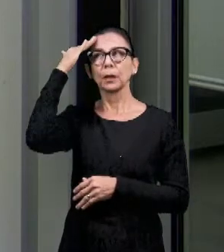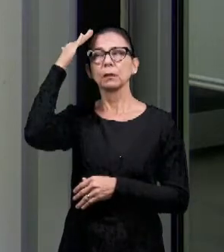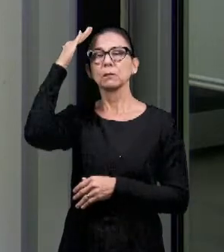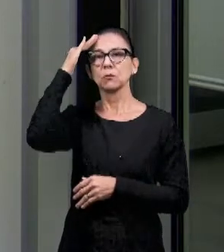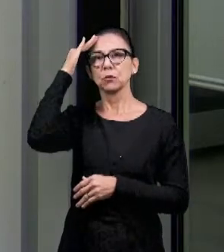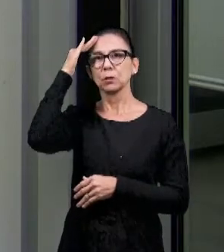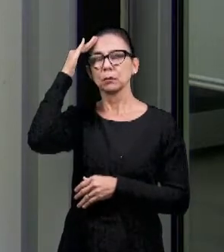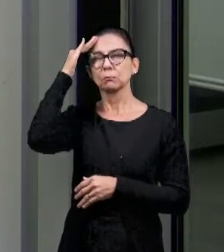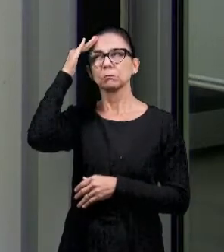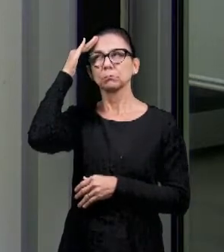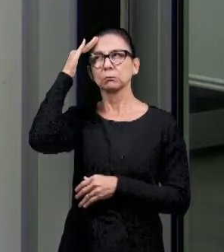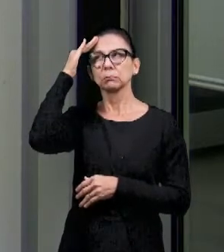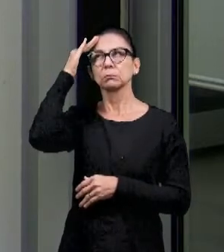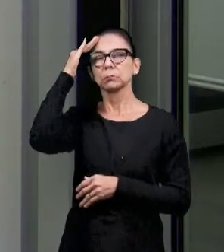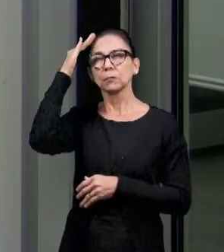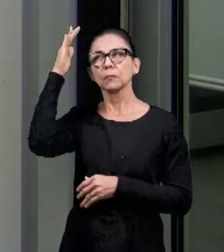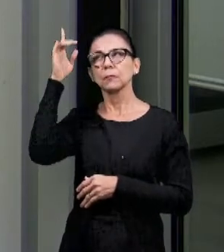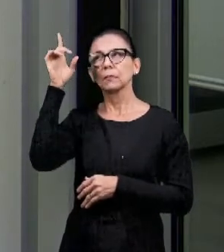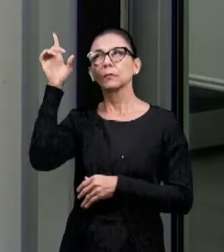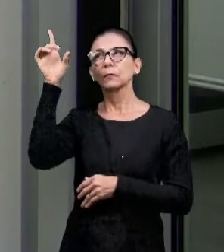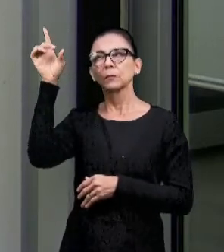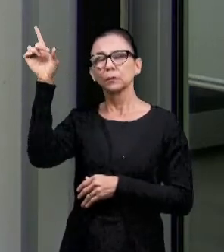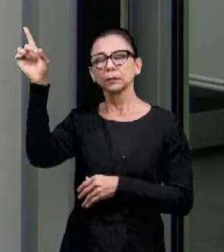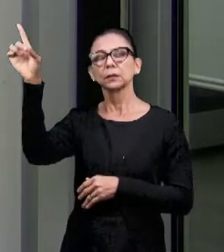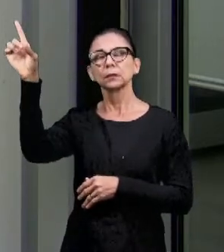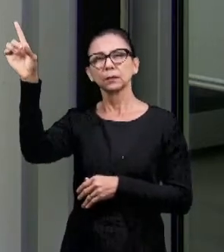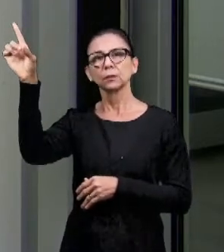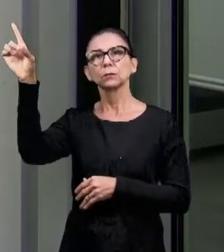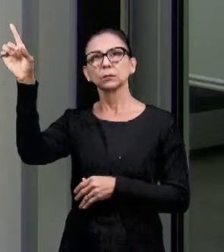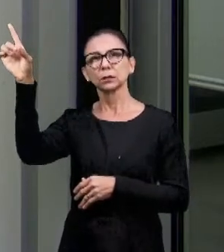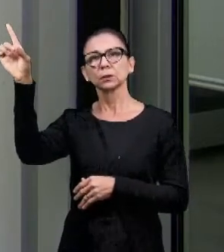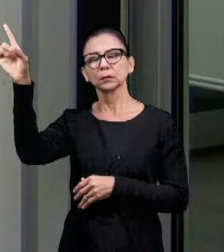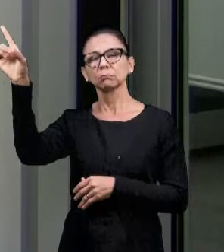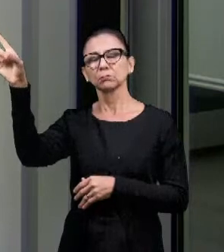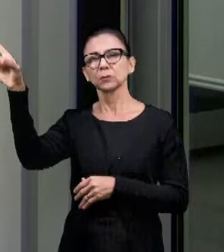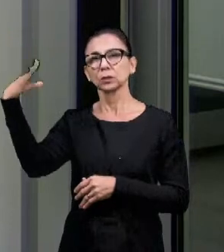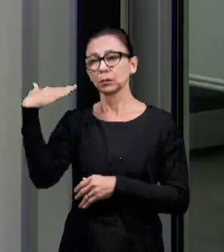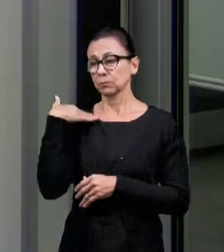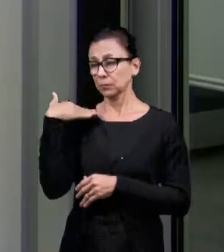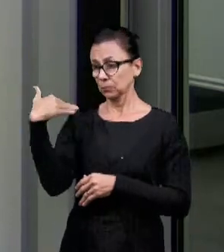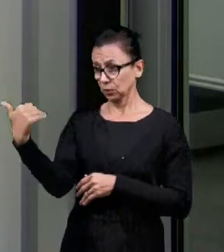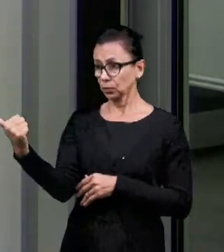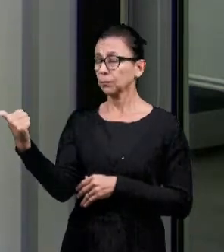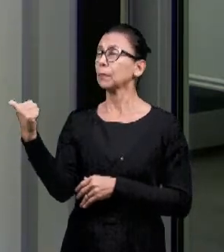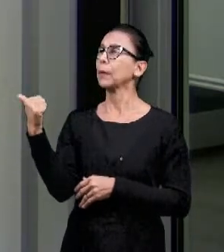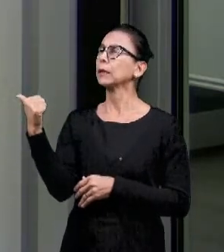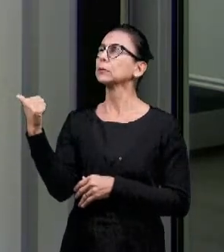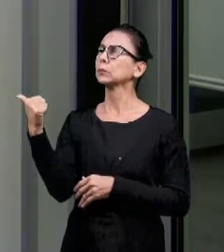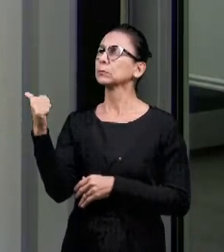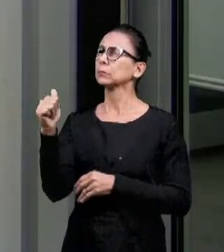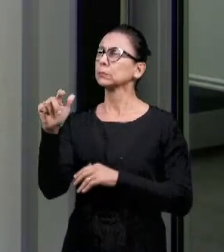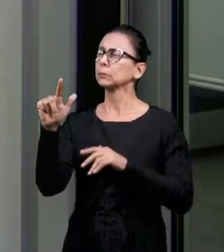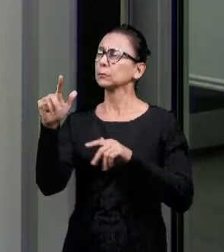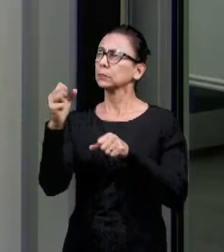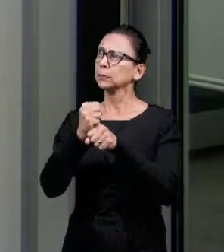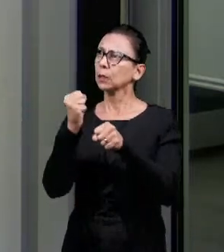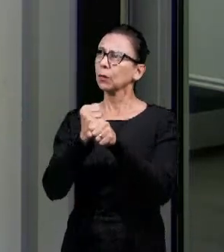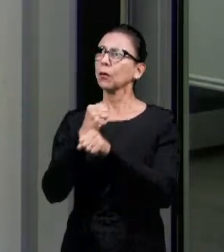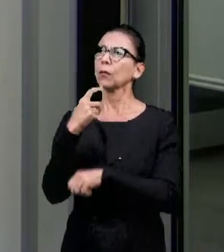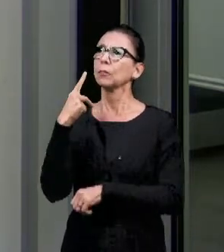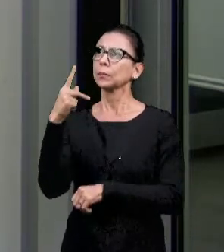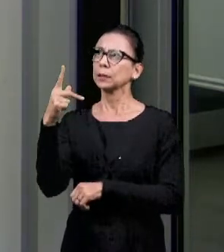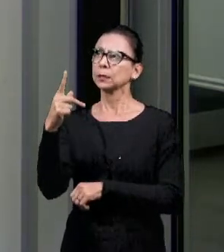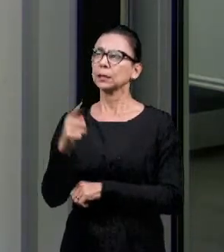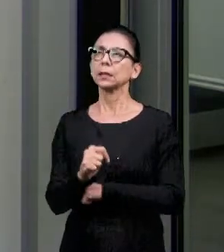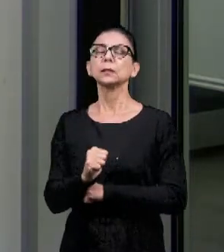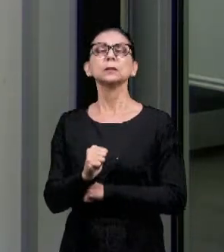que Deus tinha me vocacionado, tinha um chamado pra mim com relação à pregação